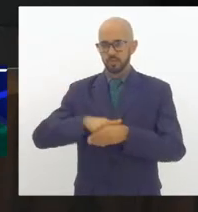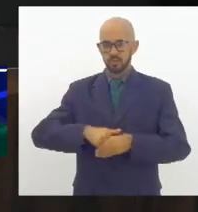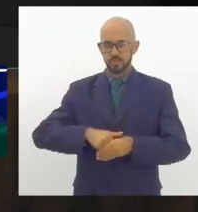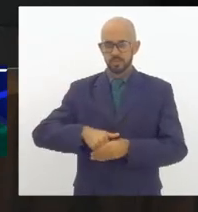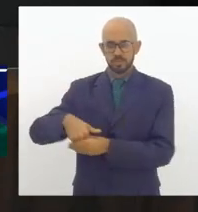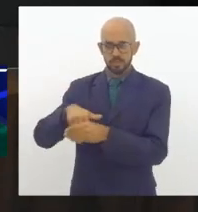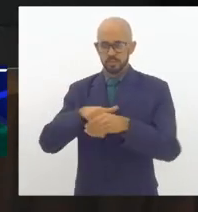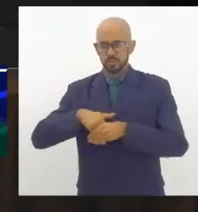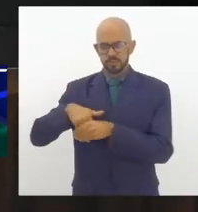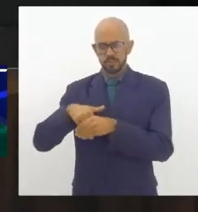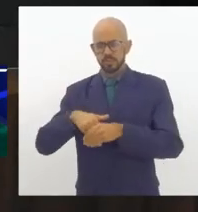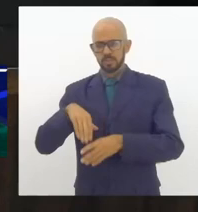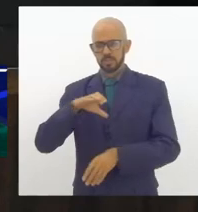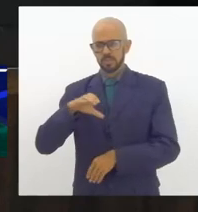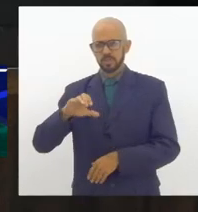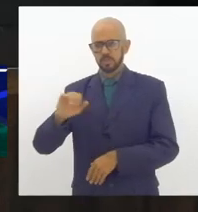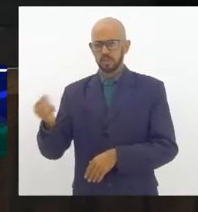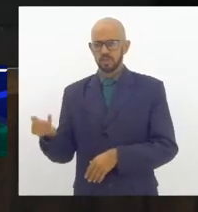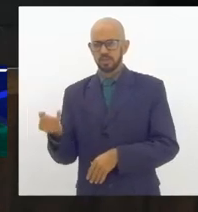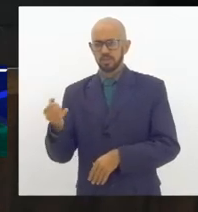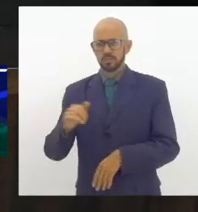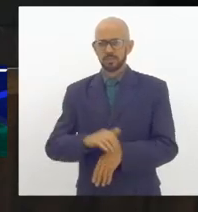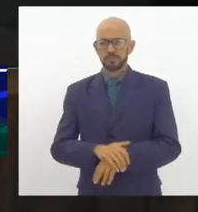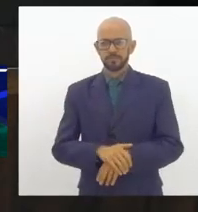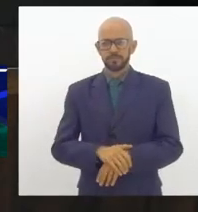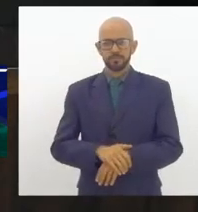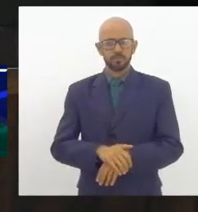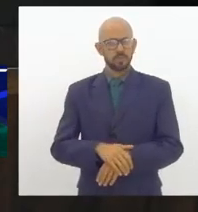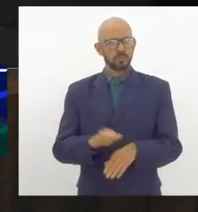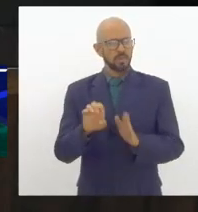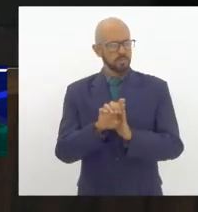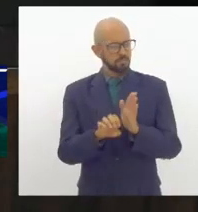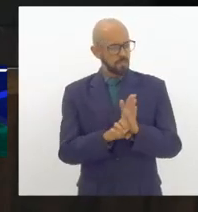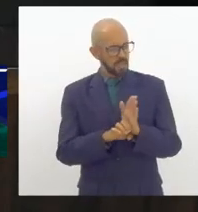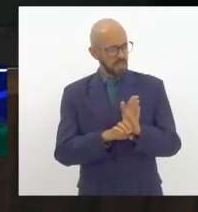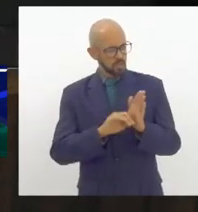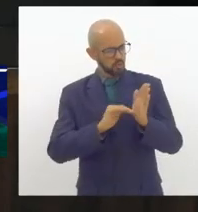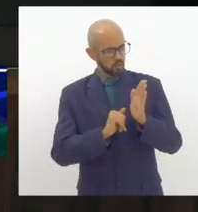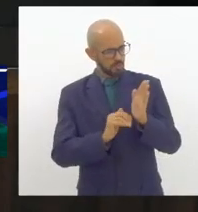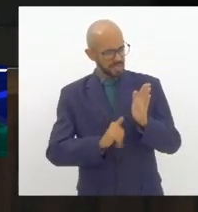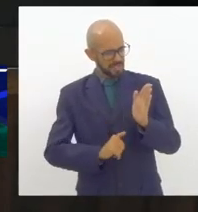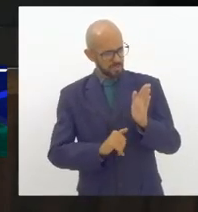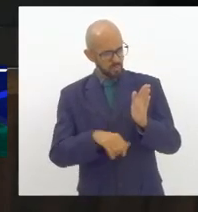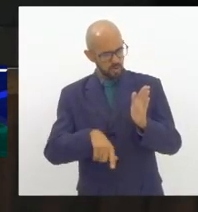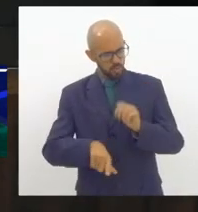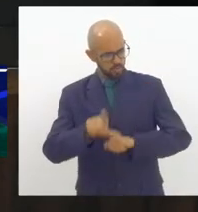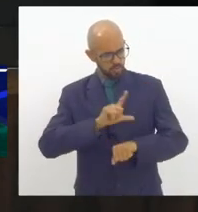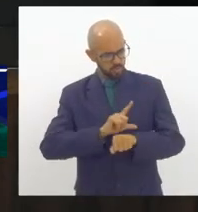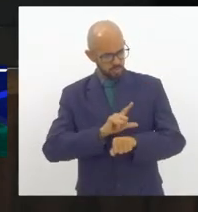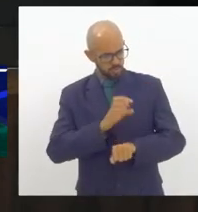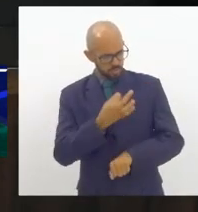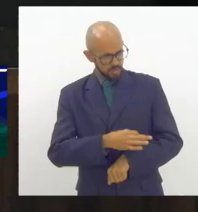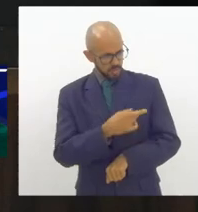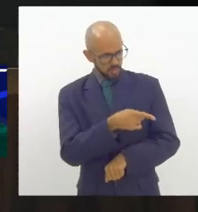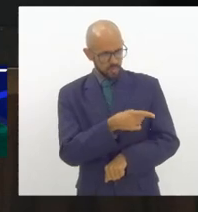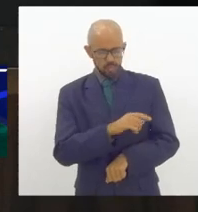votação por isso que a comissão de concessão de Justiça foi emenda supressiva Deputado o Luís é